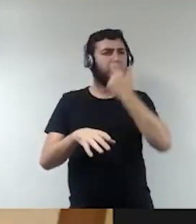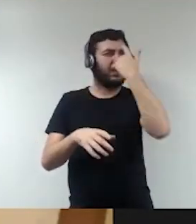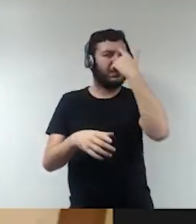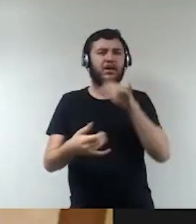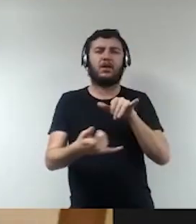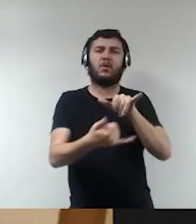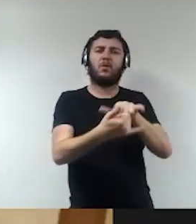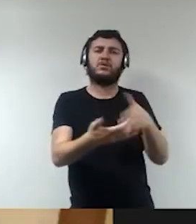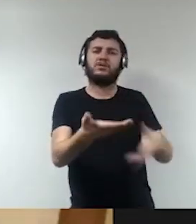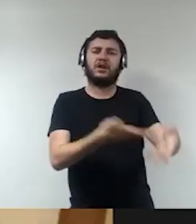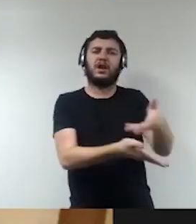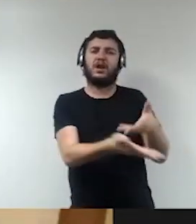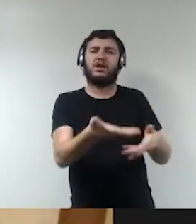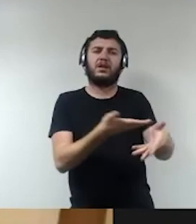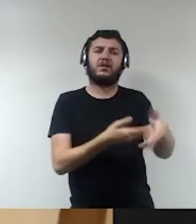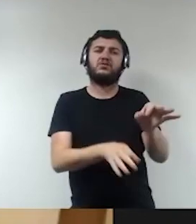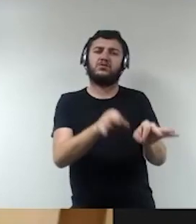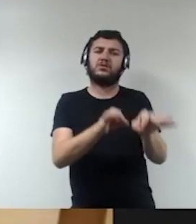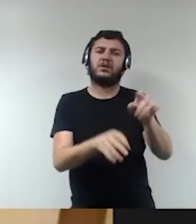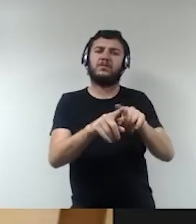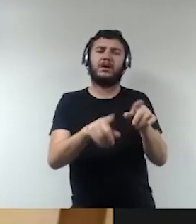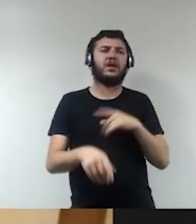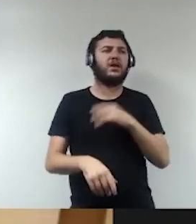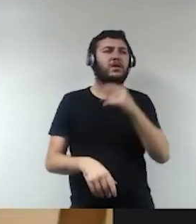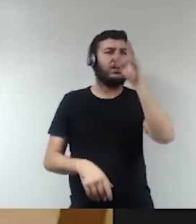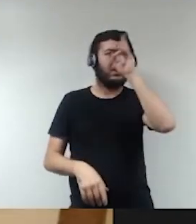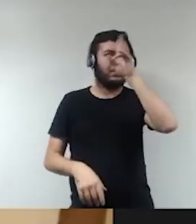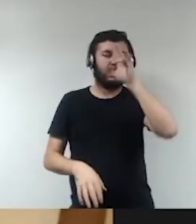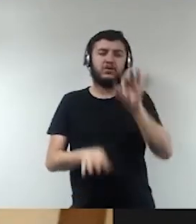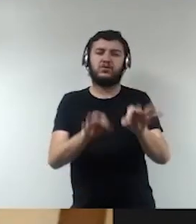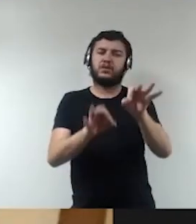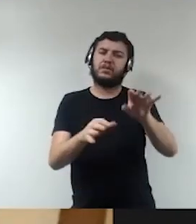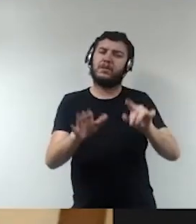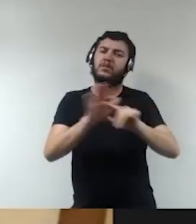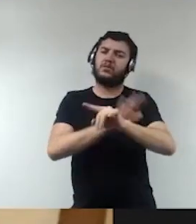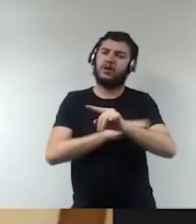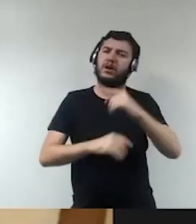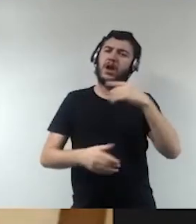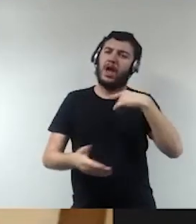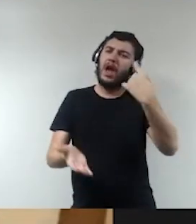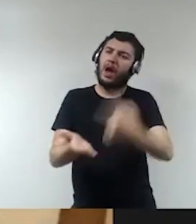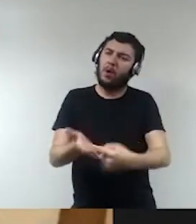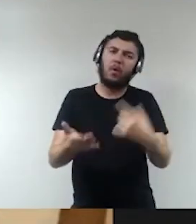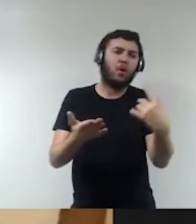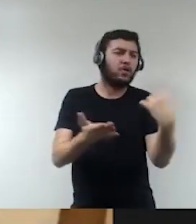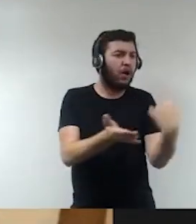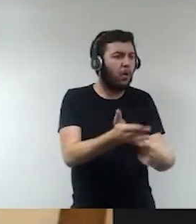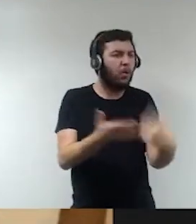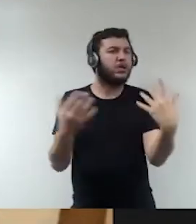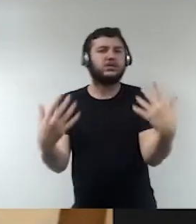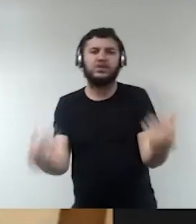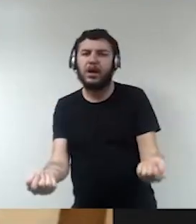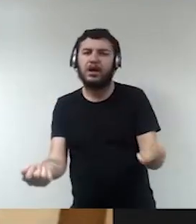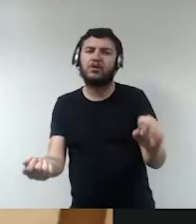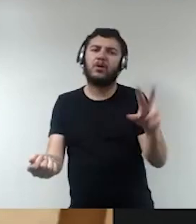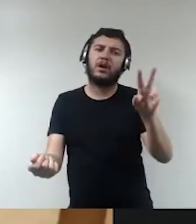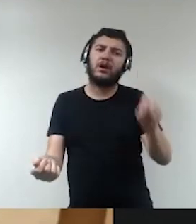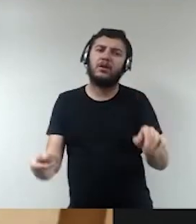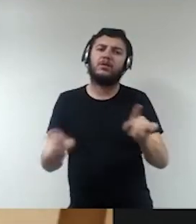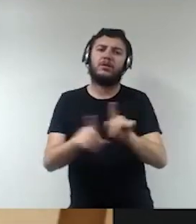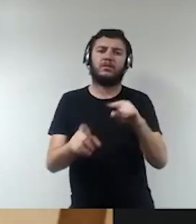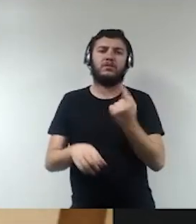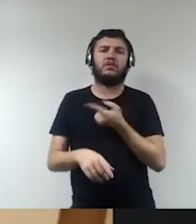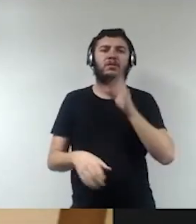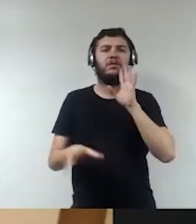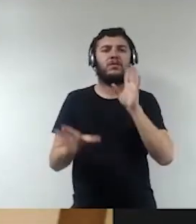judicial, né? A gente lembra do juiz perguntando, tem acordo, não tem? Ah, então tá bom, passa. Então, assim, é uma mudança, e eu acho que a recuperação